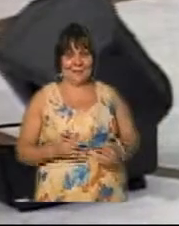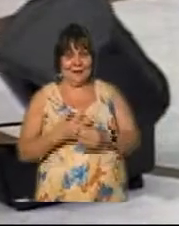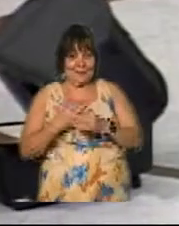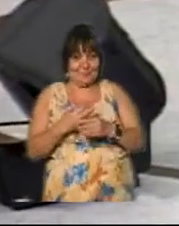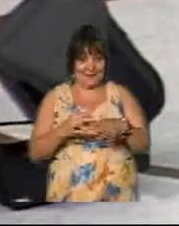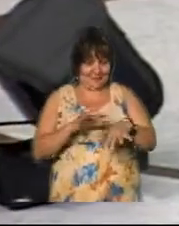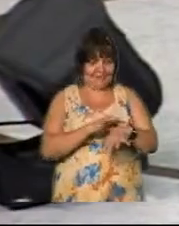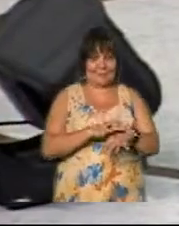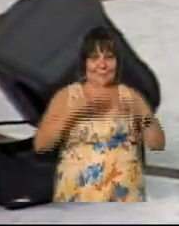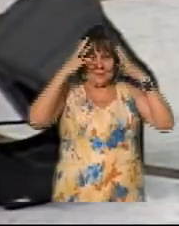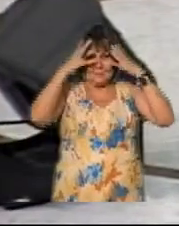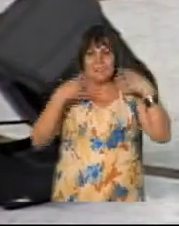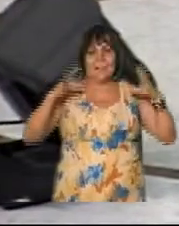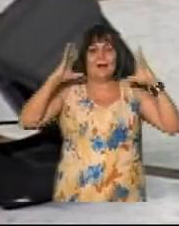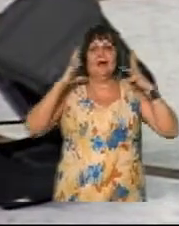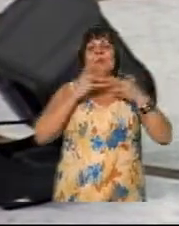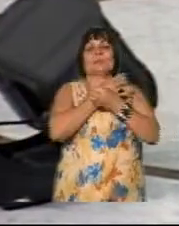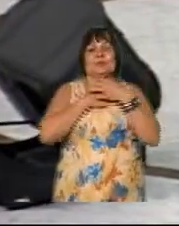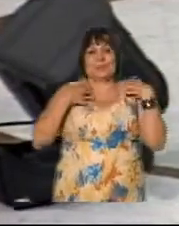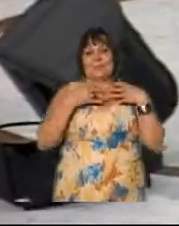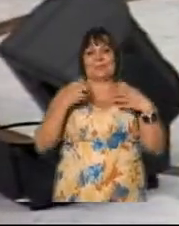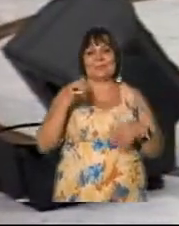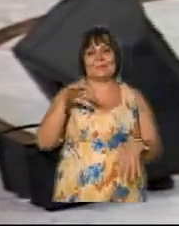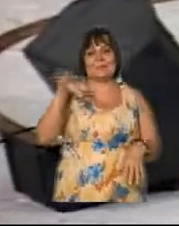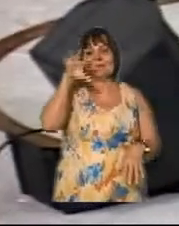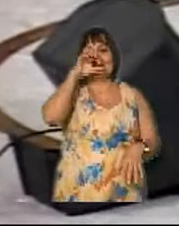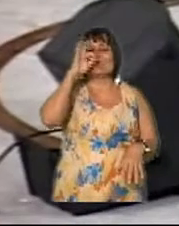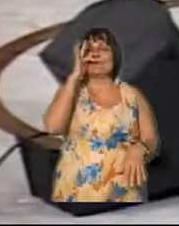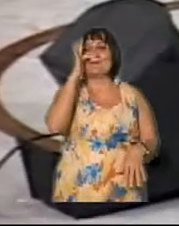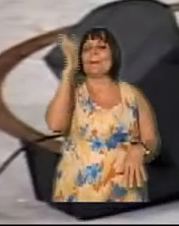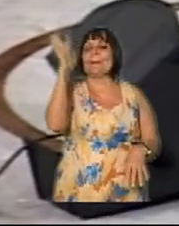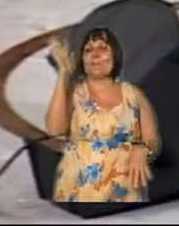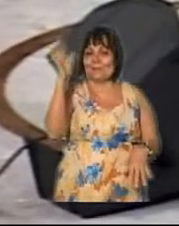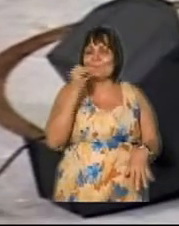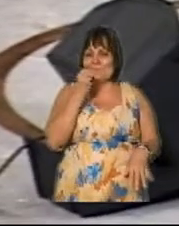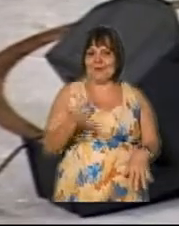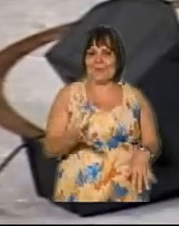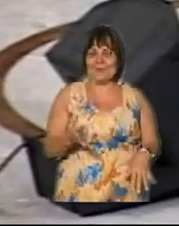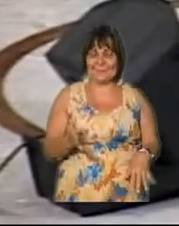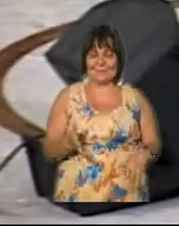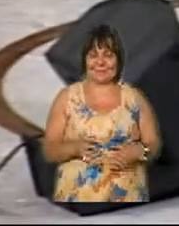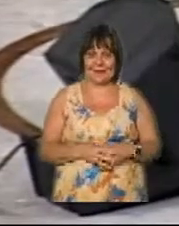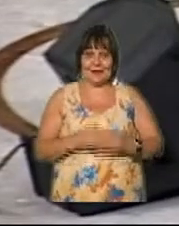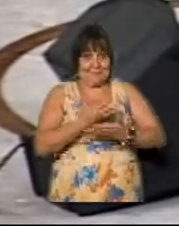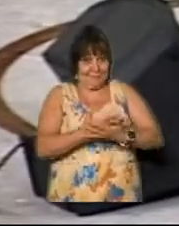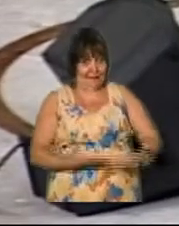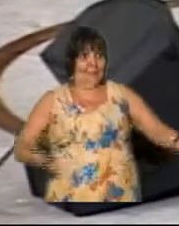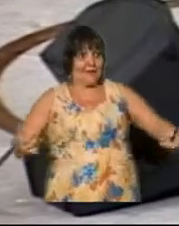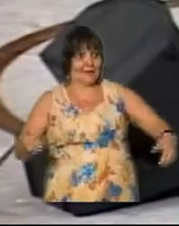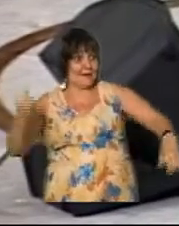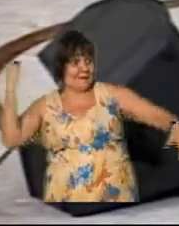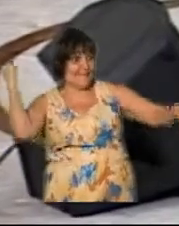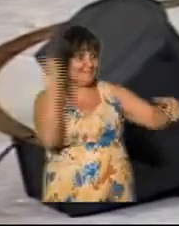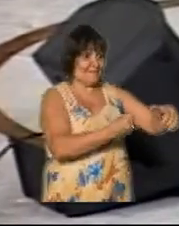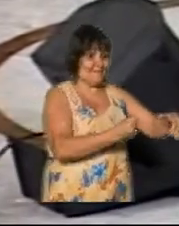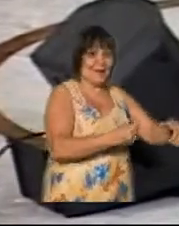sapato novo, dá-lhe um banho de perfume que está fedendo que ninguém aguenta. Ah, faz festa, mata